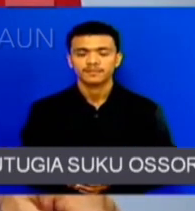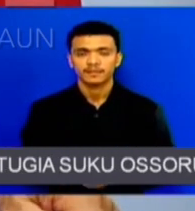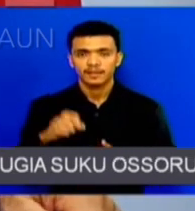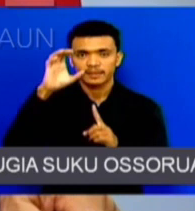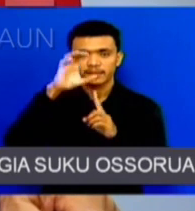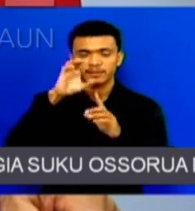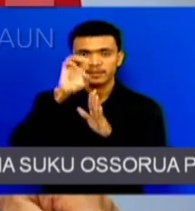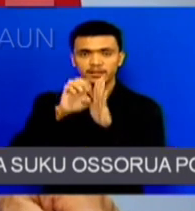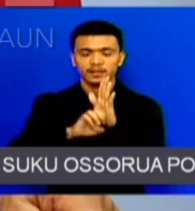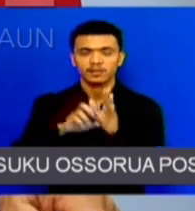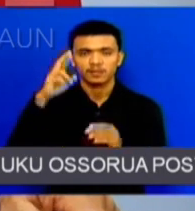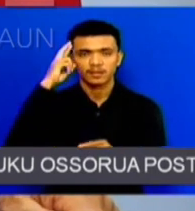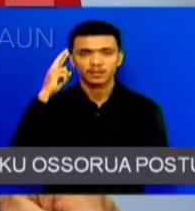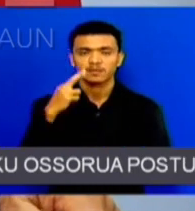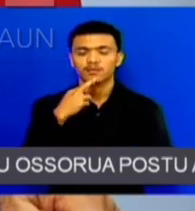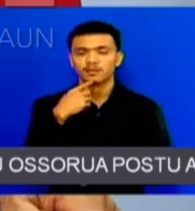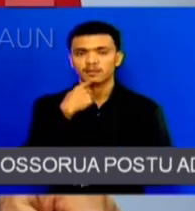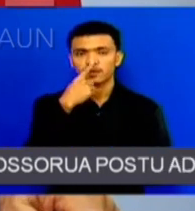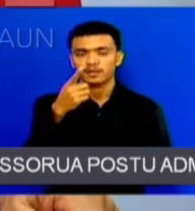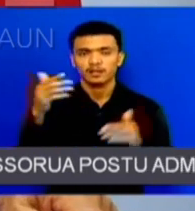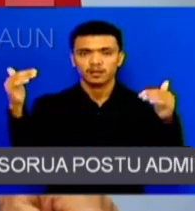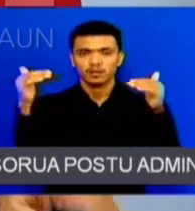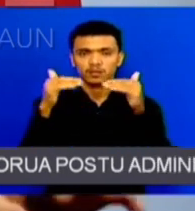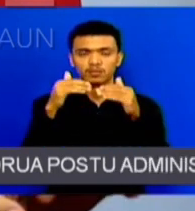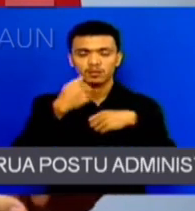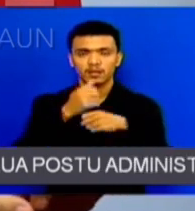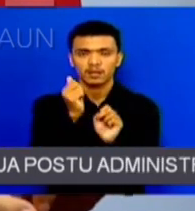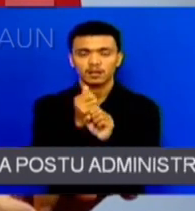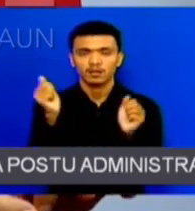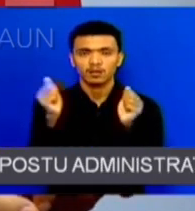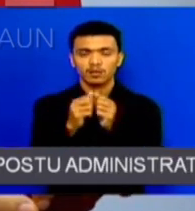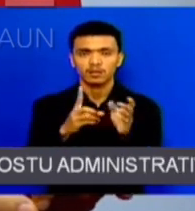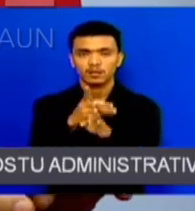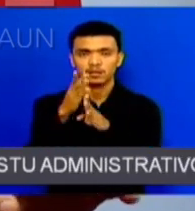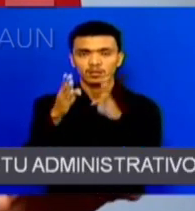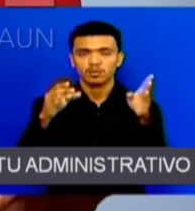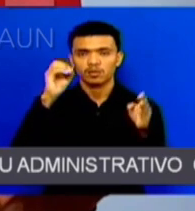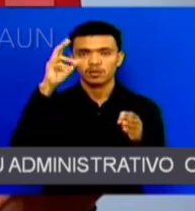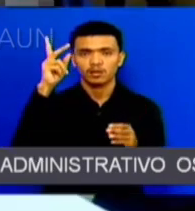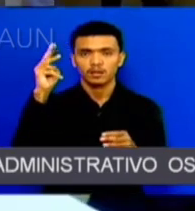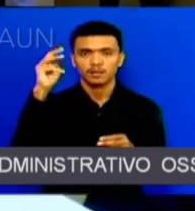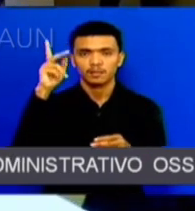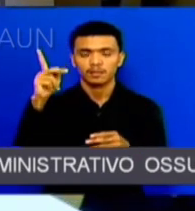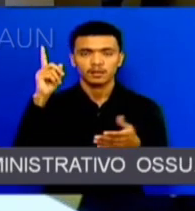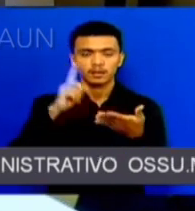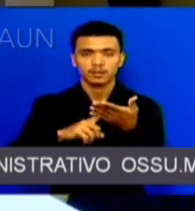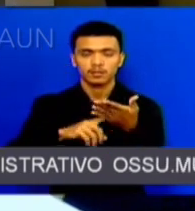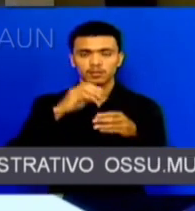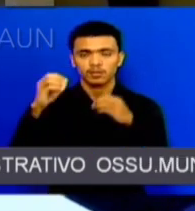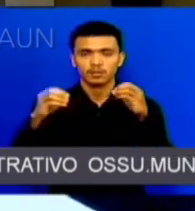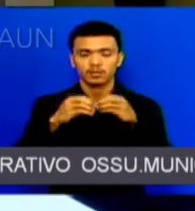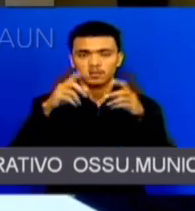Chefe de Estado José Ramos Horta confirma. Reunião de Behala Ojo, diretor OMK e Genebra, discute com a Timor-Leste